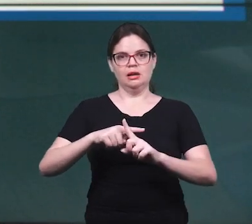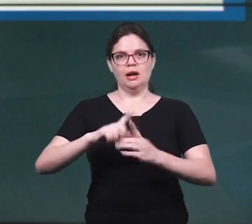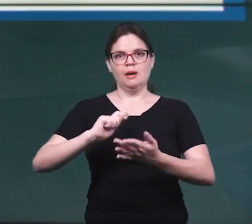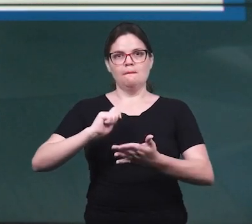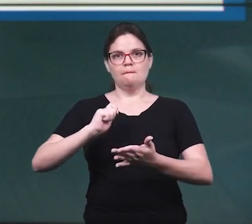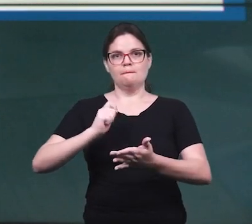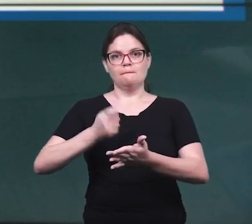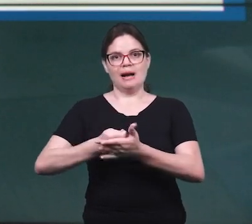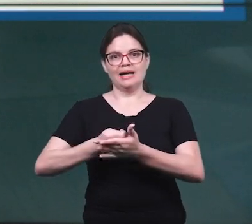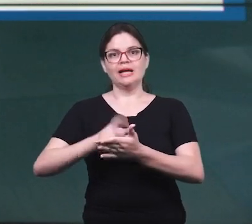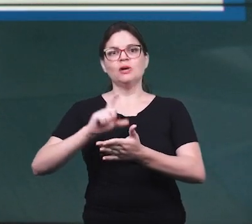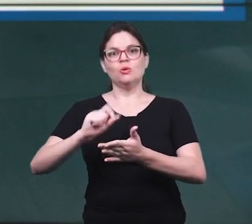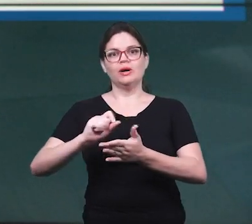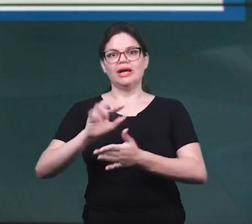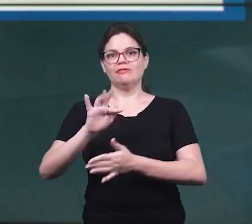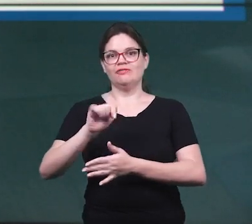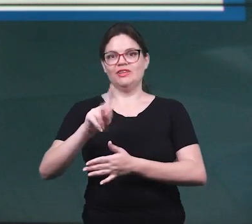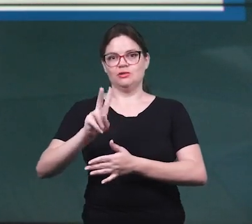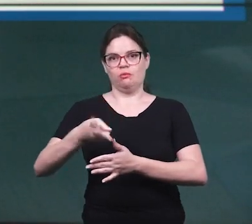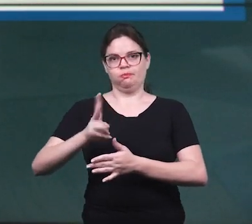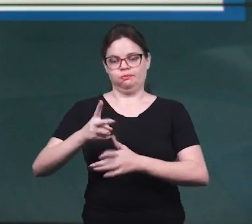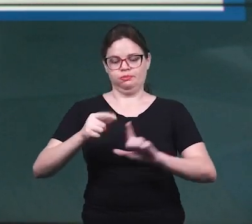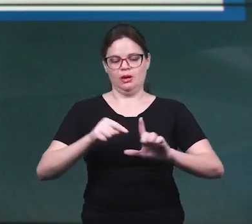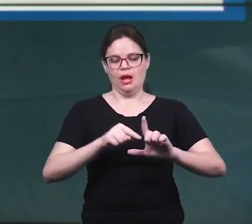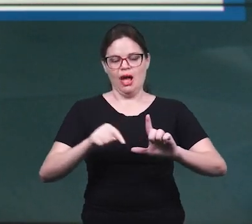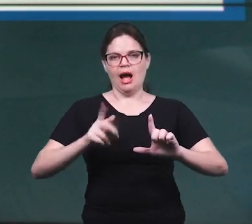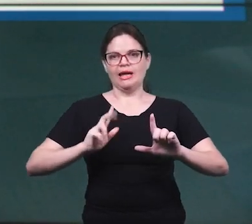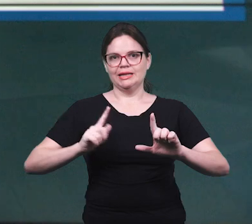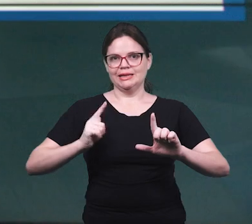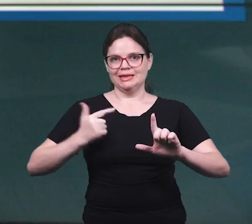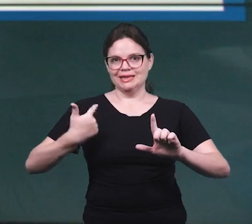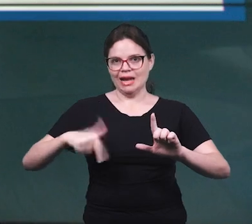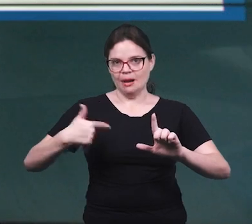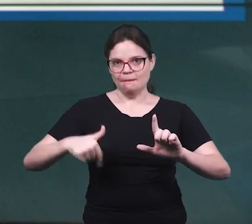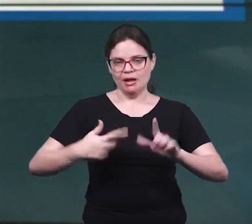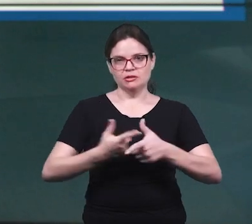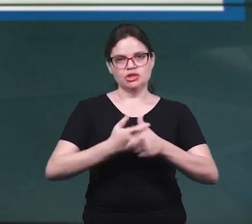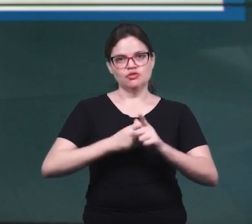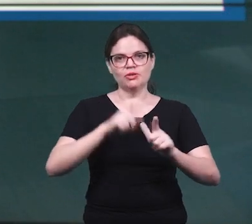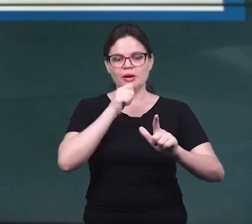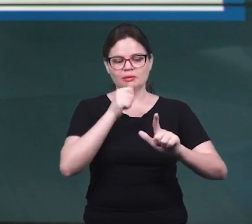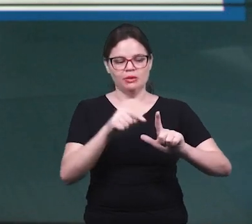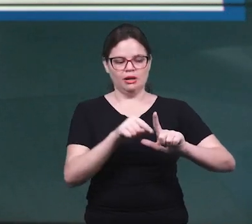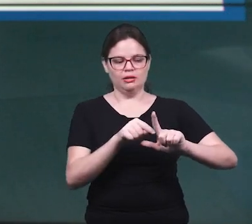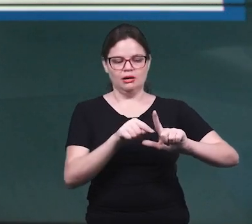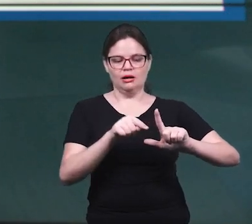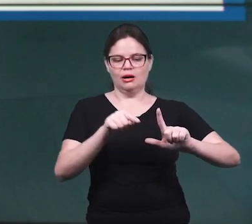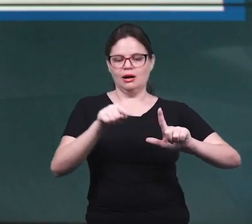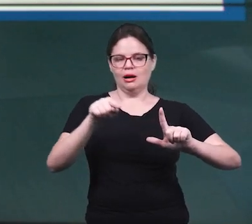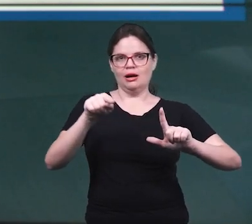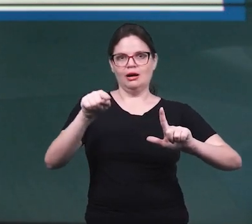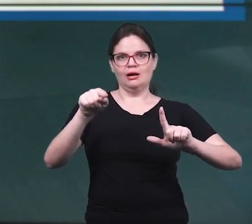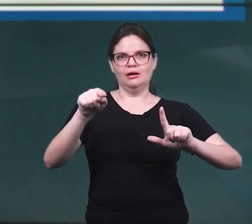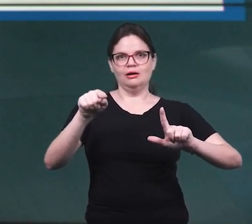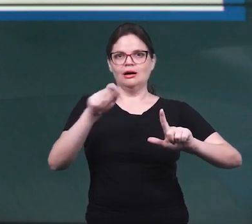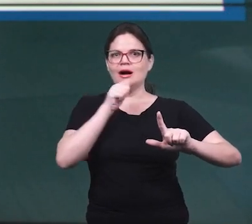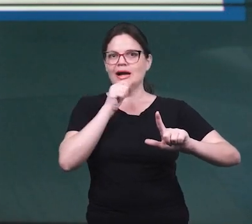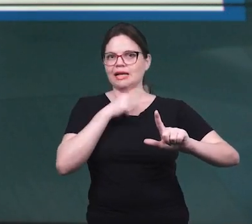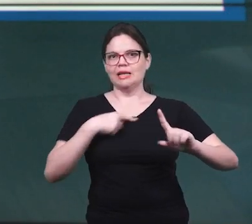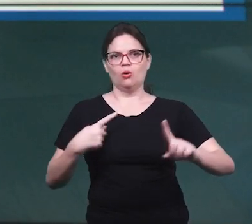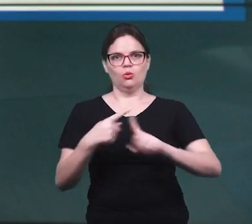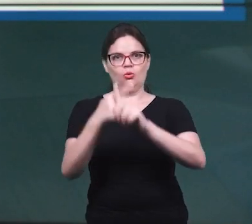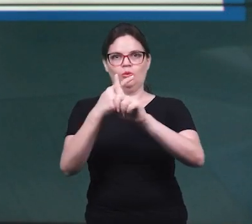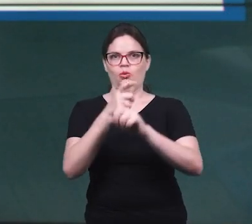o gasto total, ó. Aí eu continuo trabalhando ainda devendo, ó. Nesse período aqui, eu não estou gerando